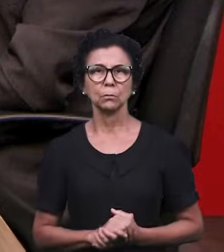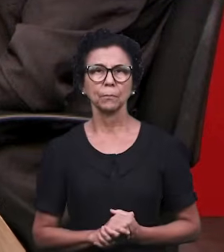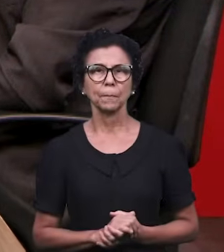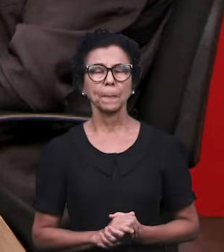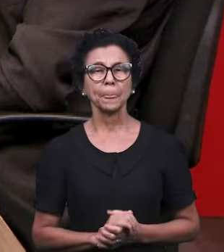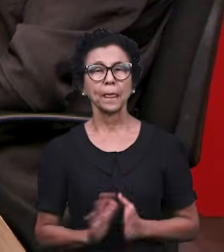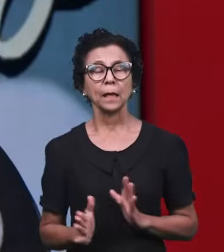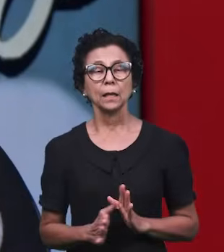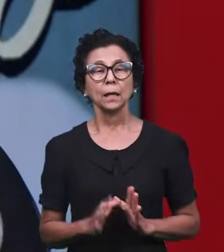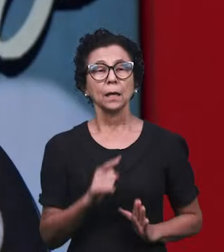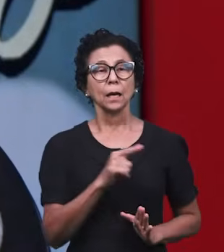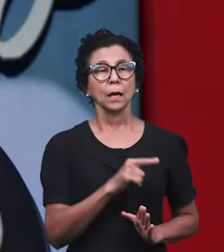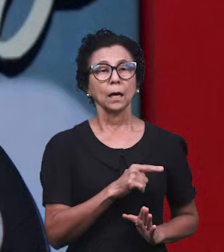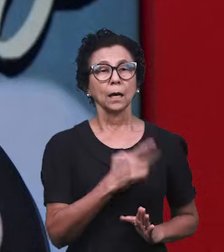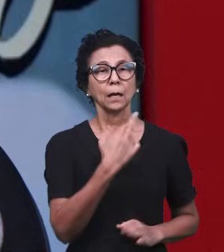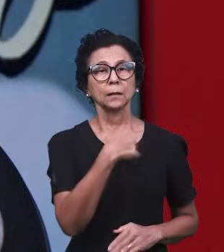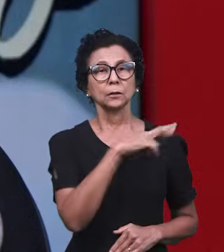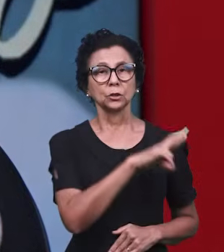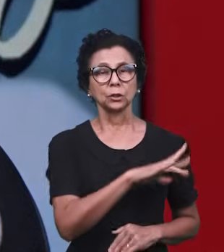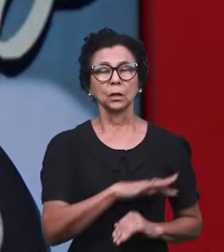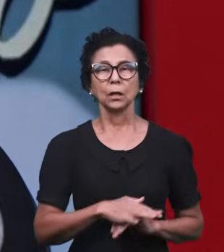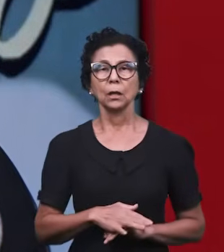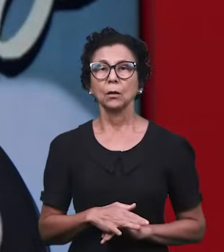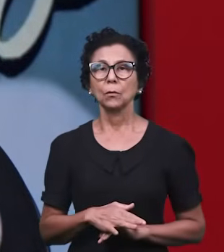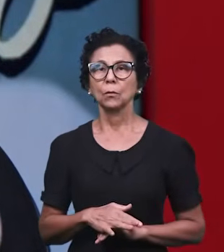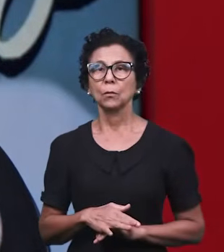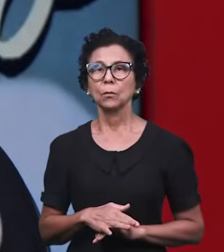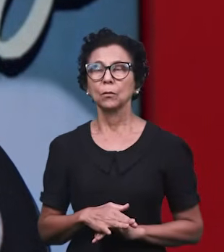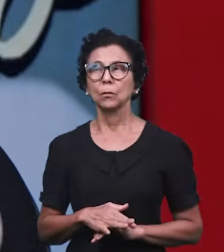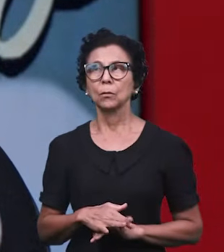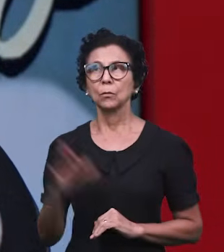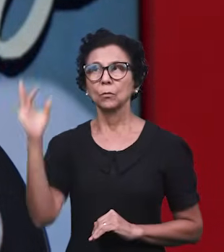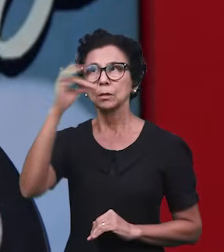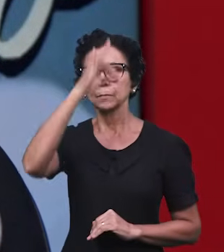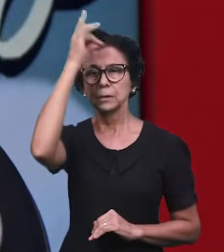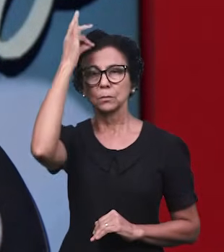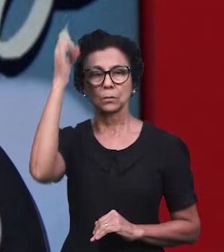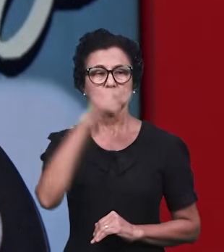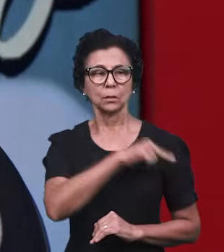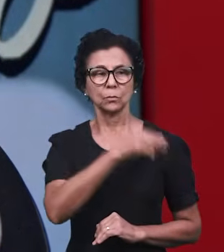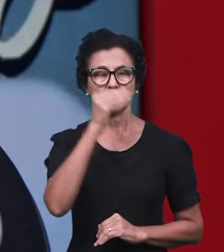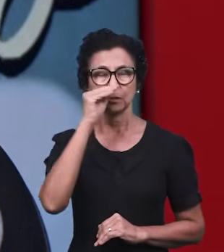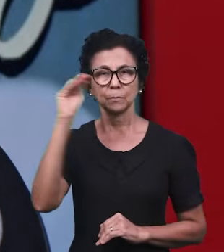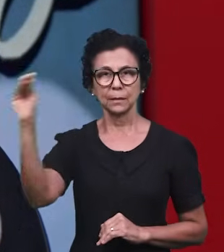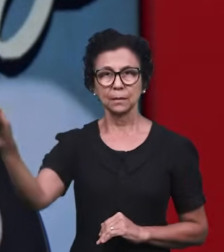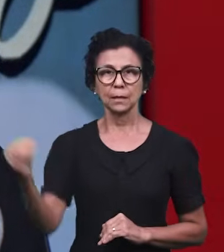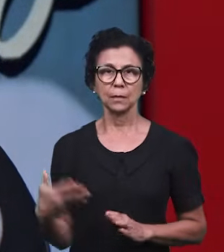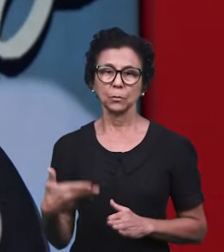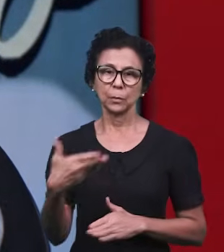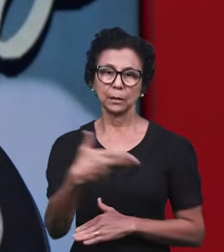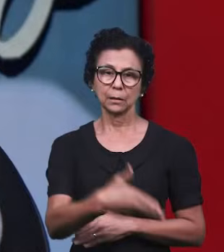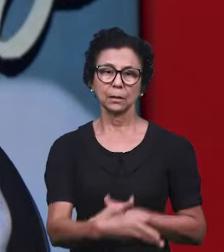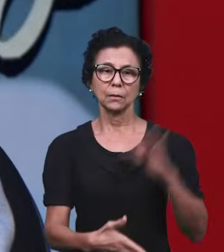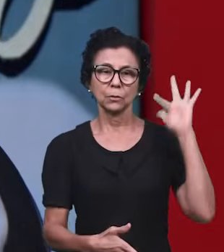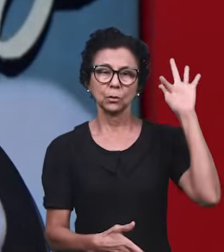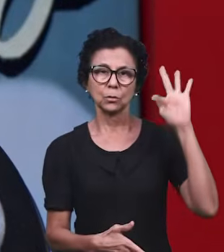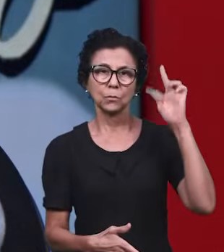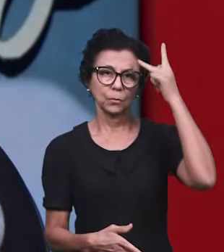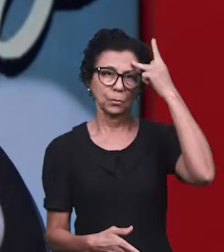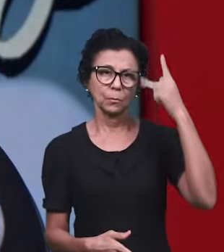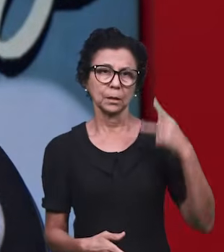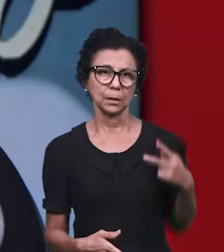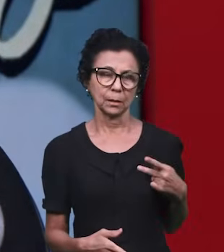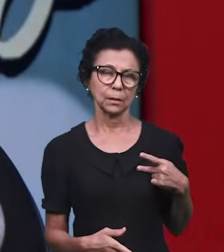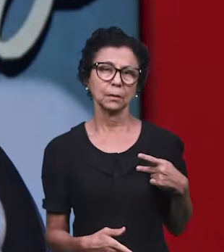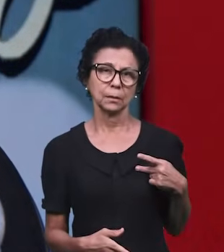que uma ideologia humana, política, religiosa fosse estabelecida. Então o Espírito Santo foi retirado. E